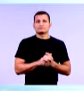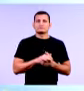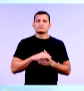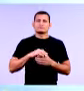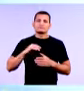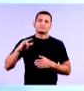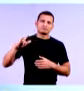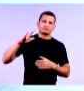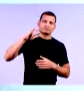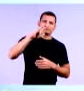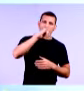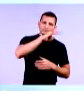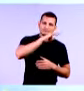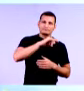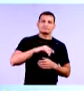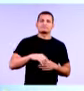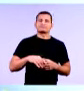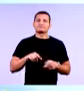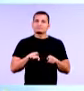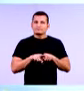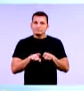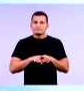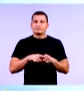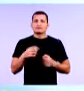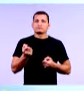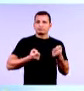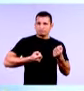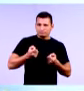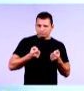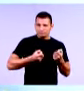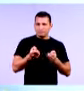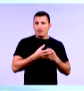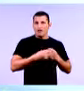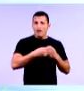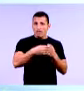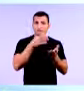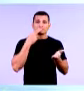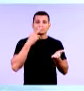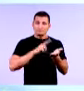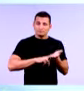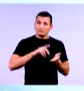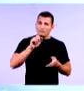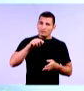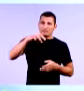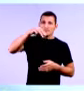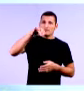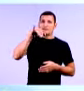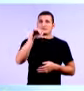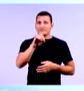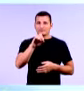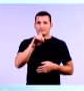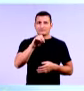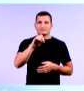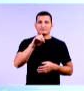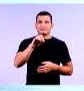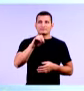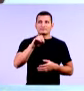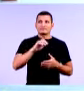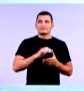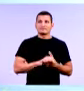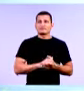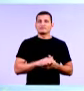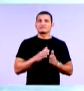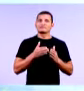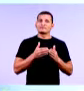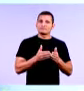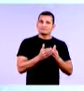aéreo. Transporte terrestre que leva a carta, tá certo? São os meios de transmissão. Porque até lombo de burro serve, né? O serviço marítimo, carta